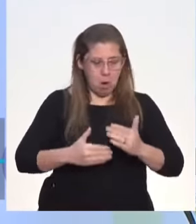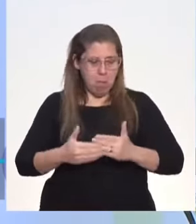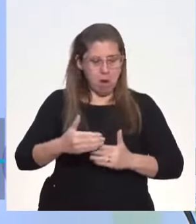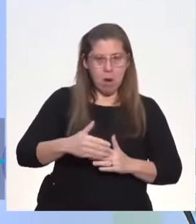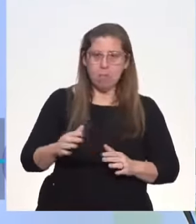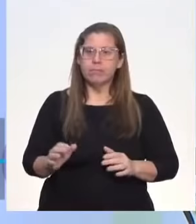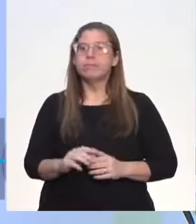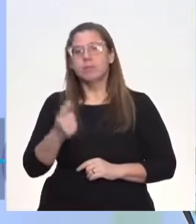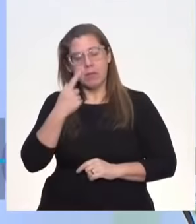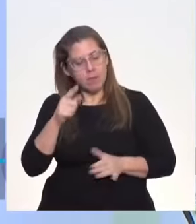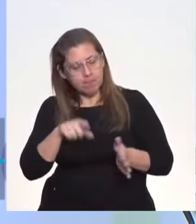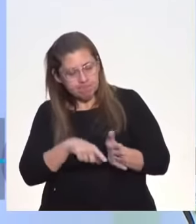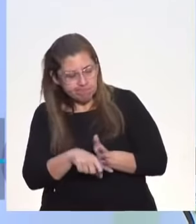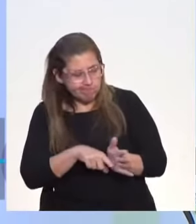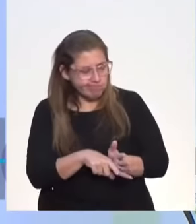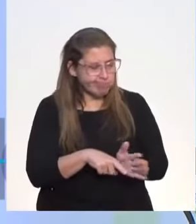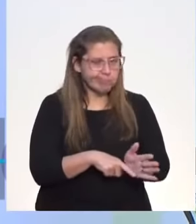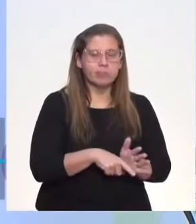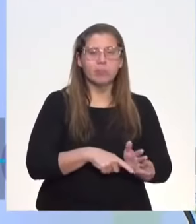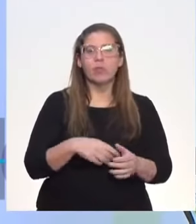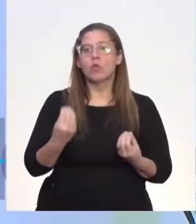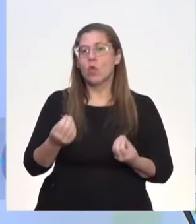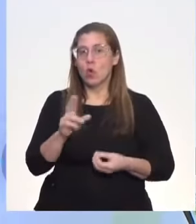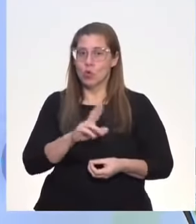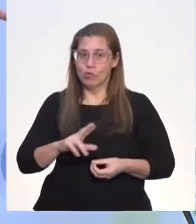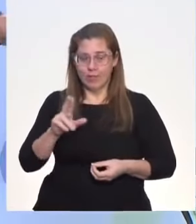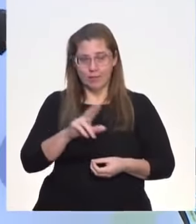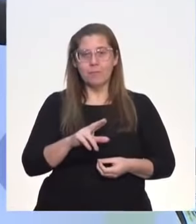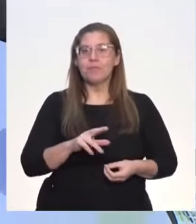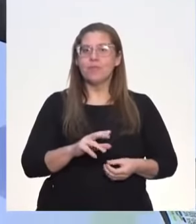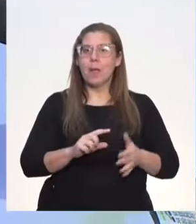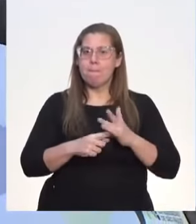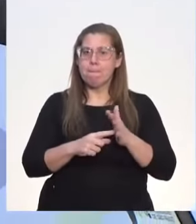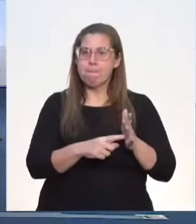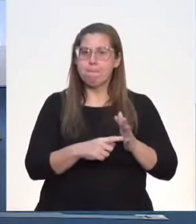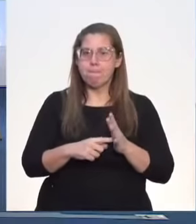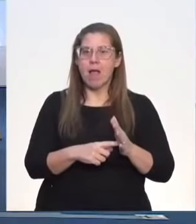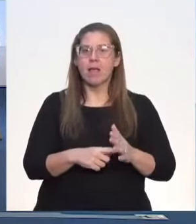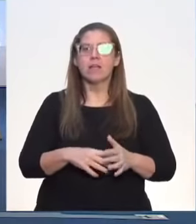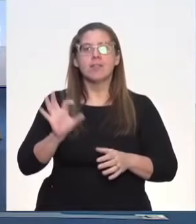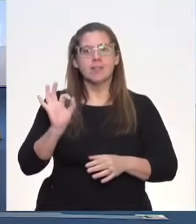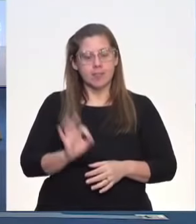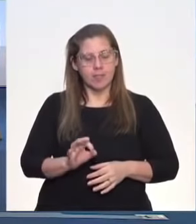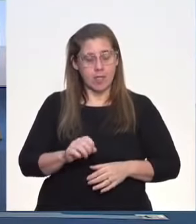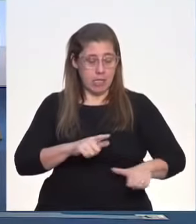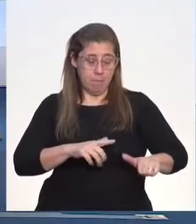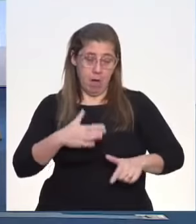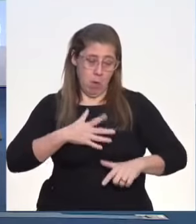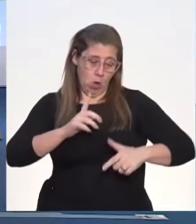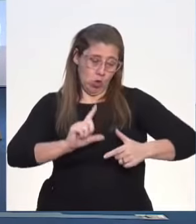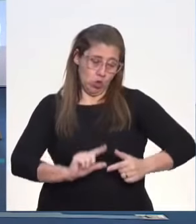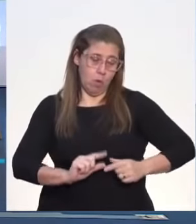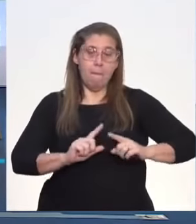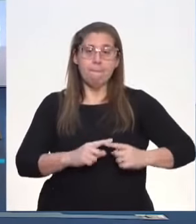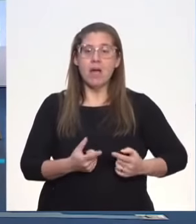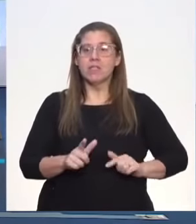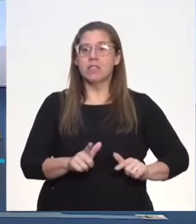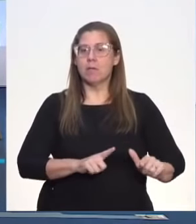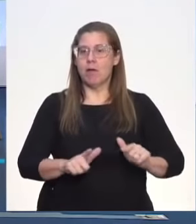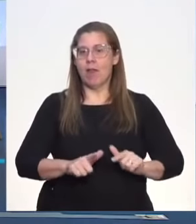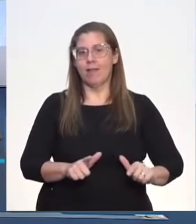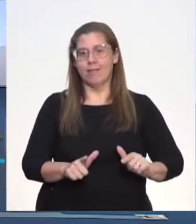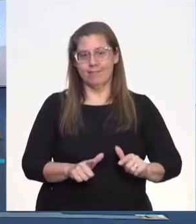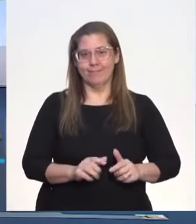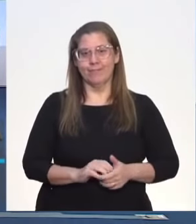você precisa fazer uma sondagem para fazer a sondagem Olha aí o equipamento interessante para diminuir o meu trabalho só isso para melhorar o meu